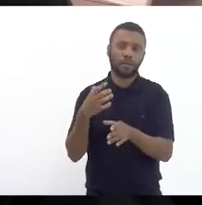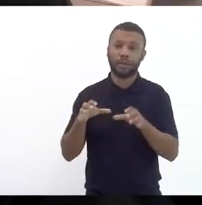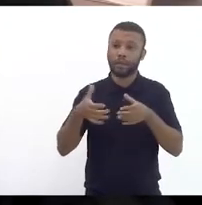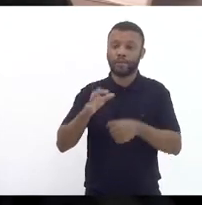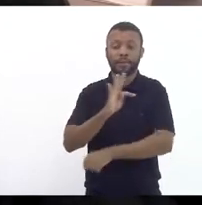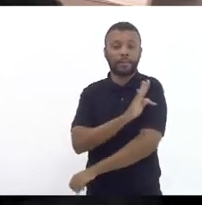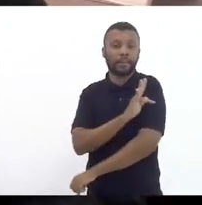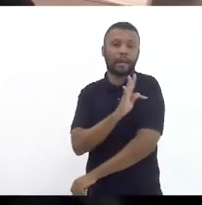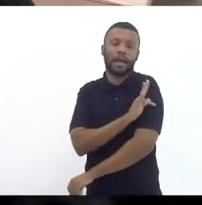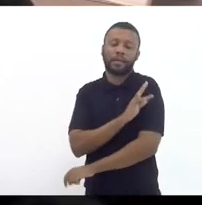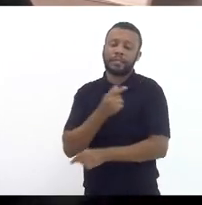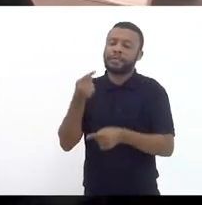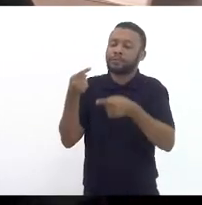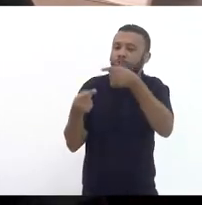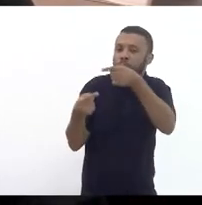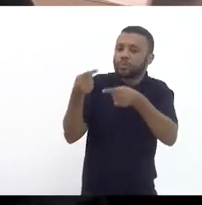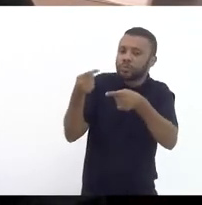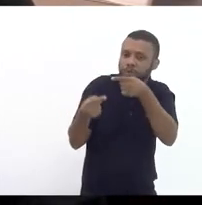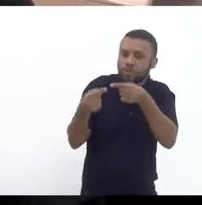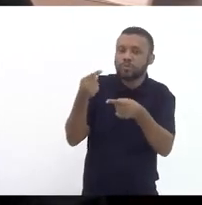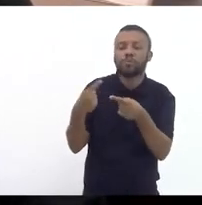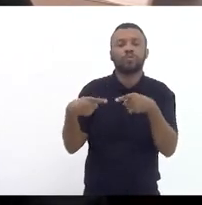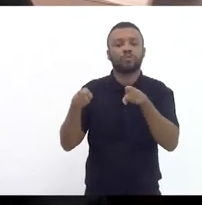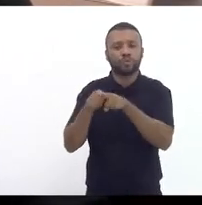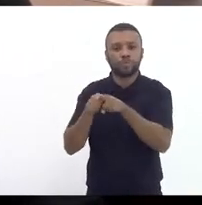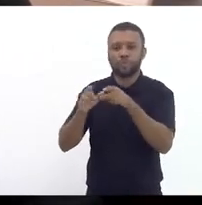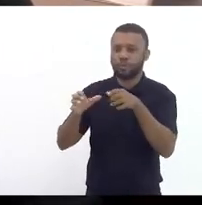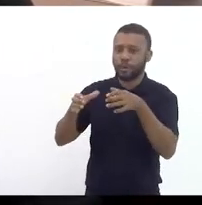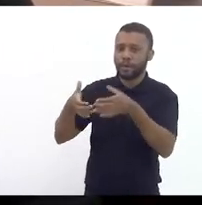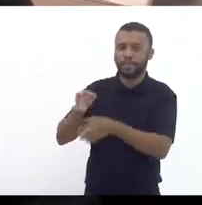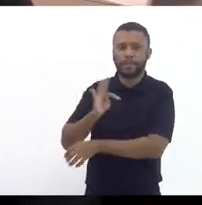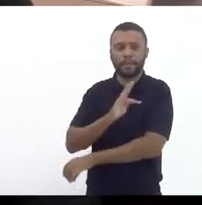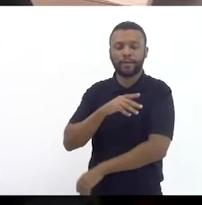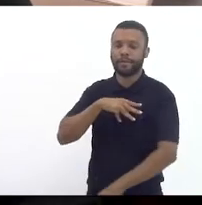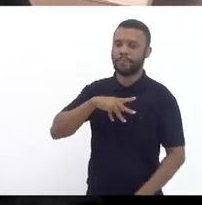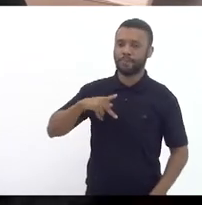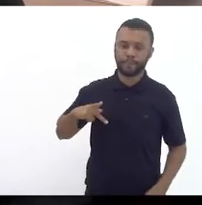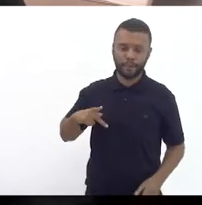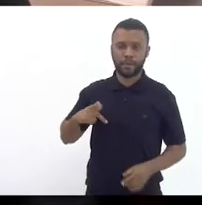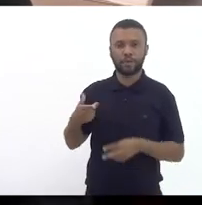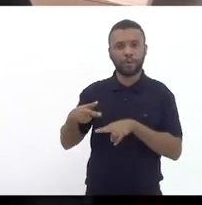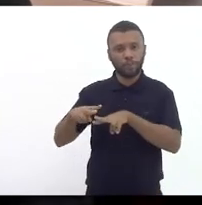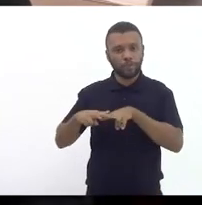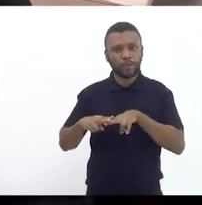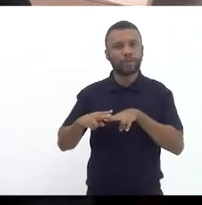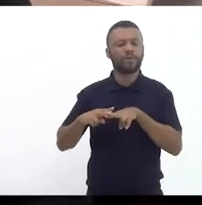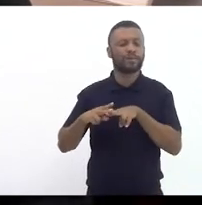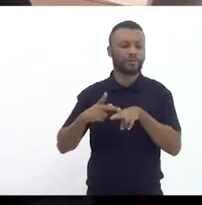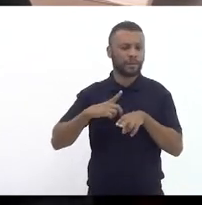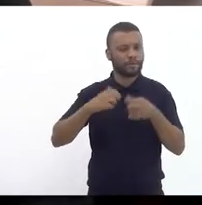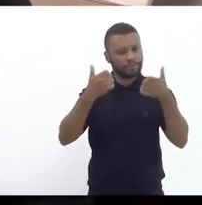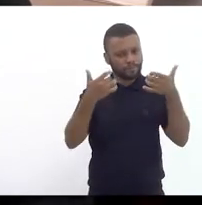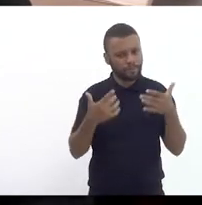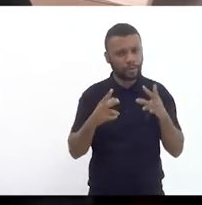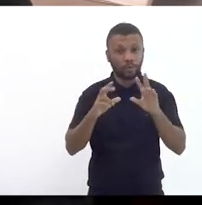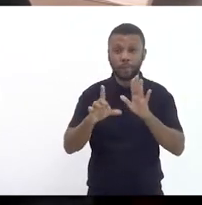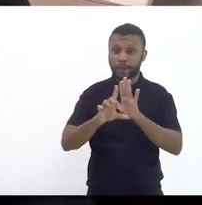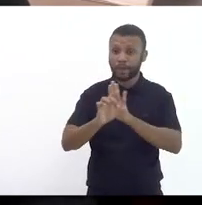isso exaustivamente com a equipe técnica do MP. Por isso, agora, até com relação à questão da deputada